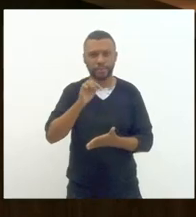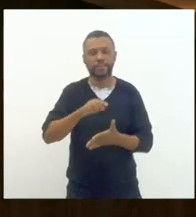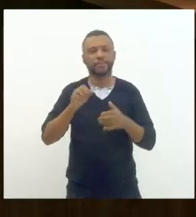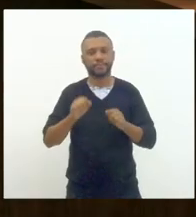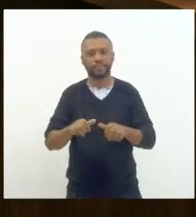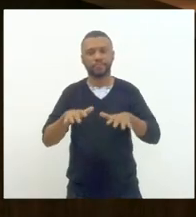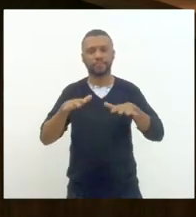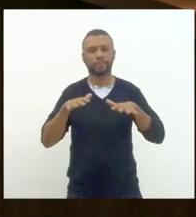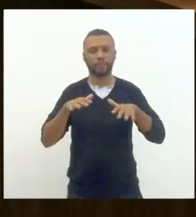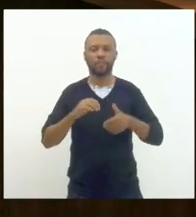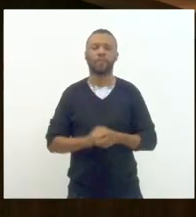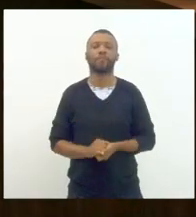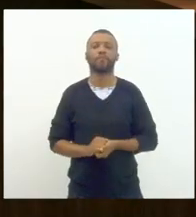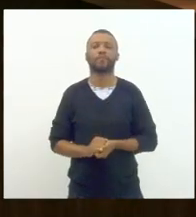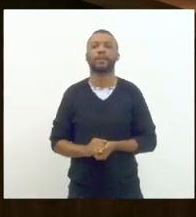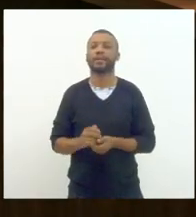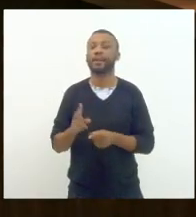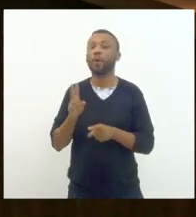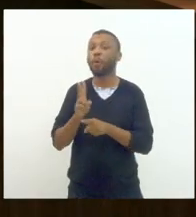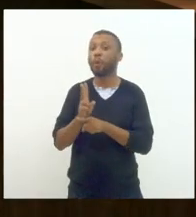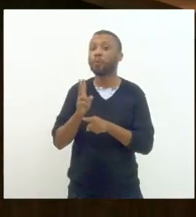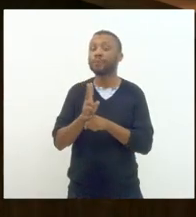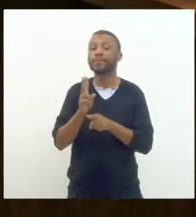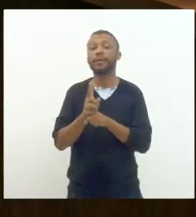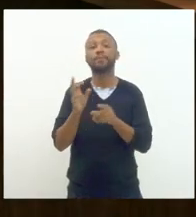casa e que contempla, né,